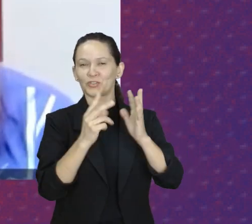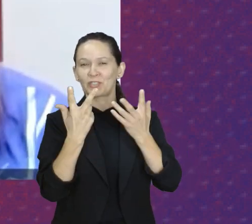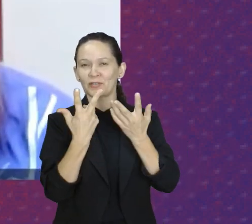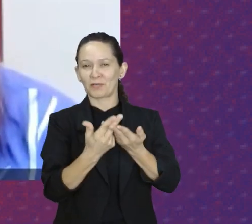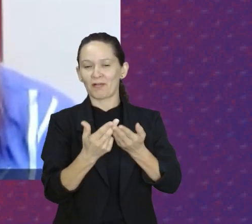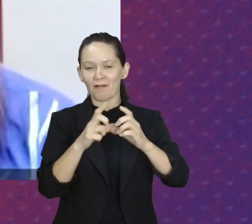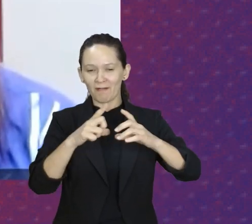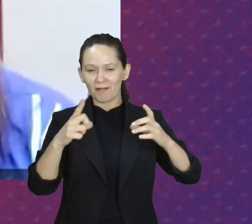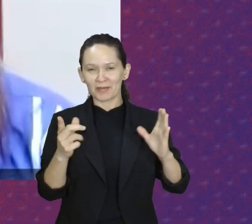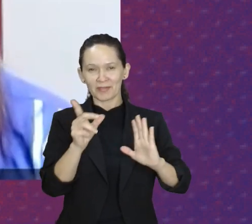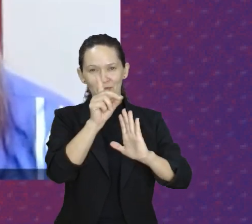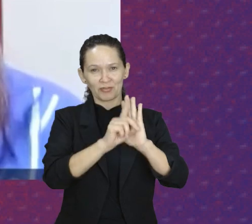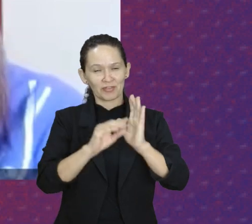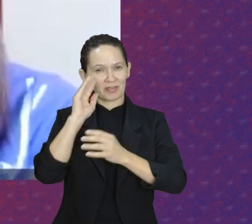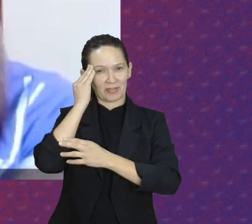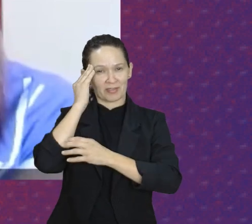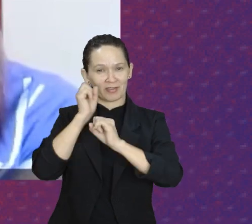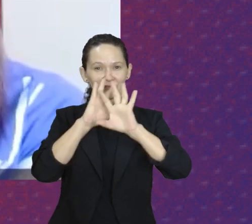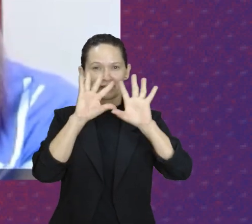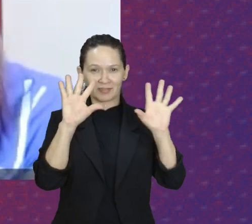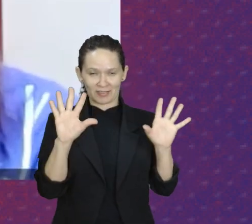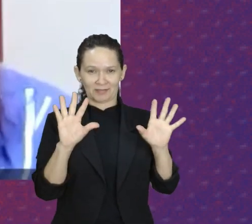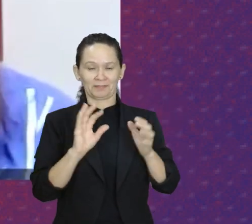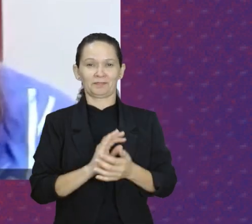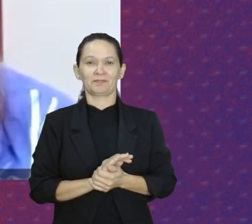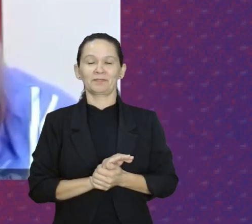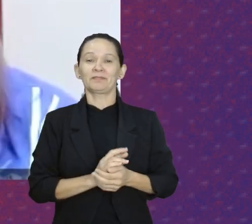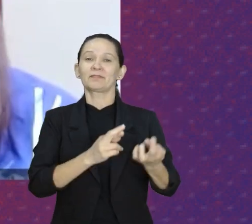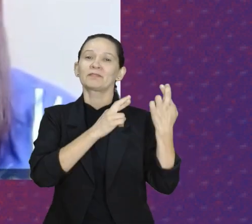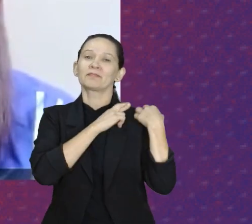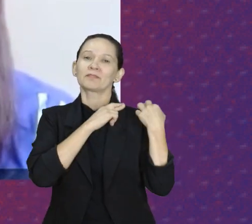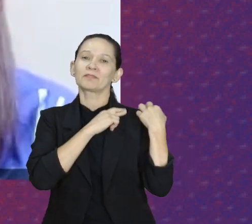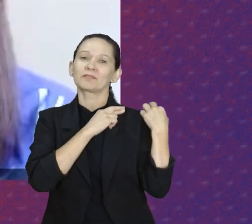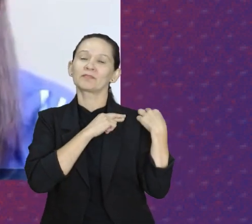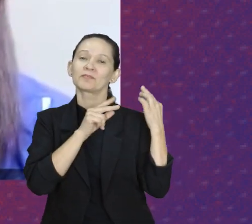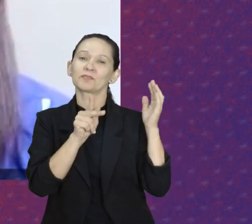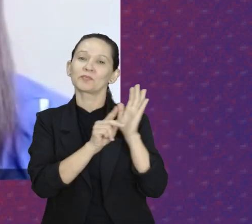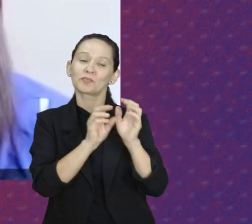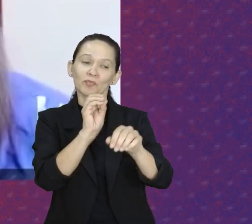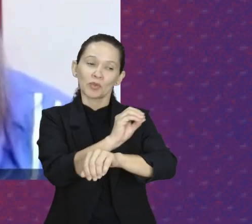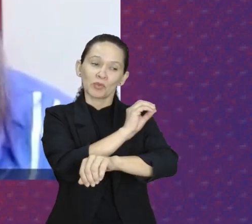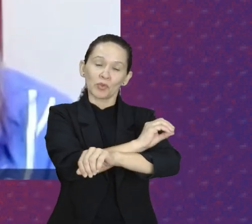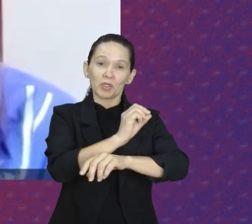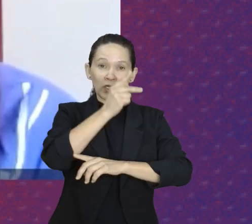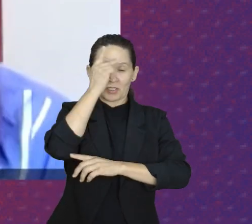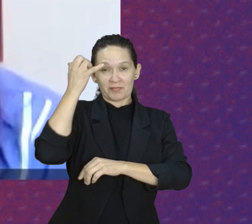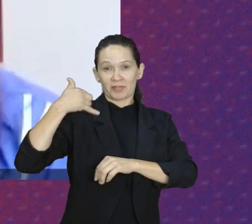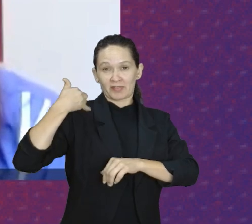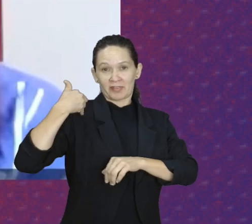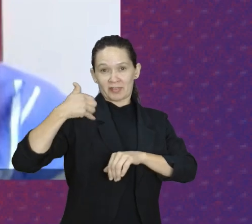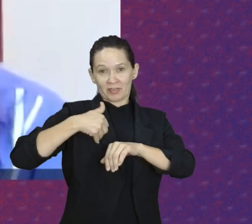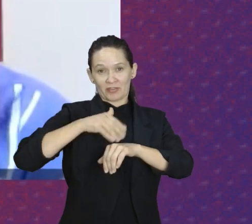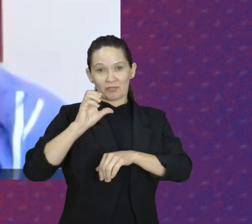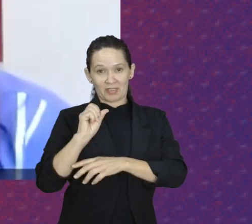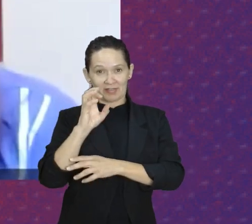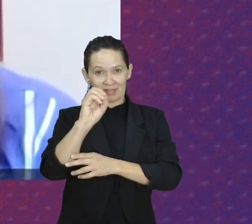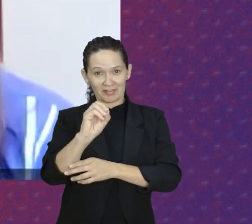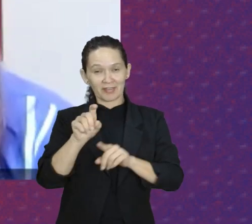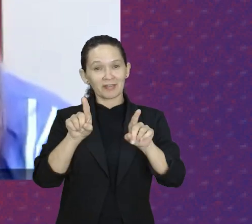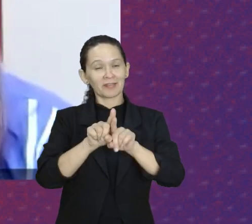ampliar essa compreensão de que a responsabilidade pelo cuidado dos idosos também tem que ser do Estado, também tem que